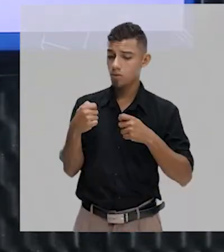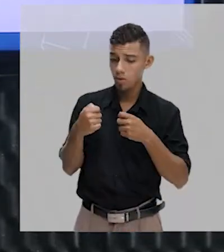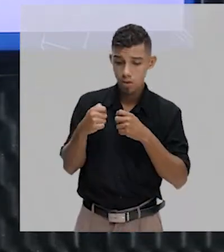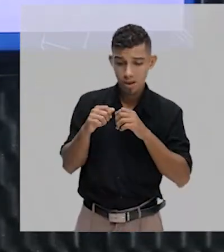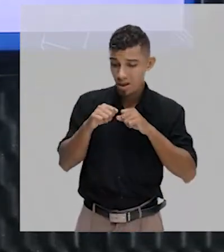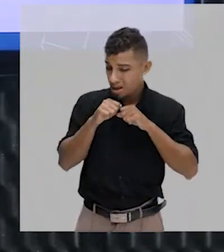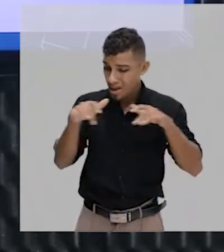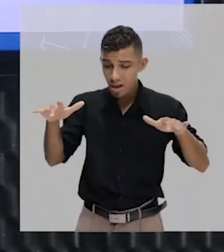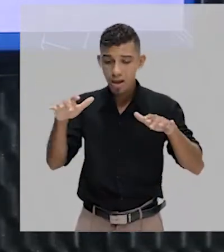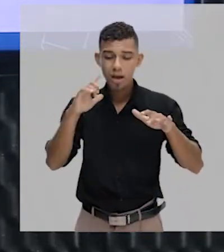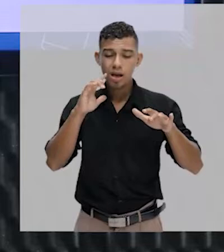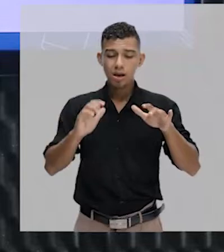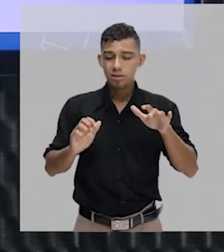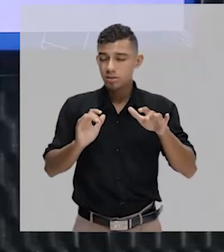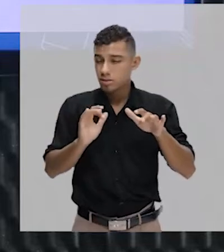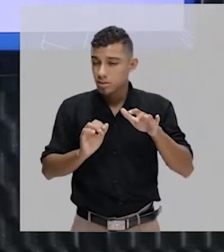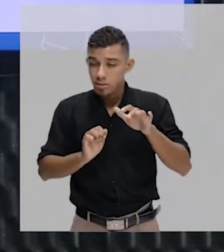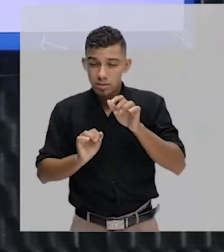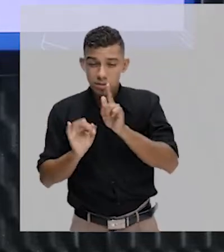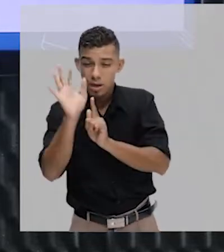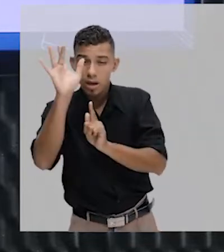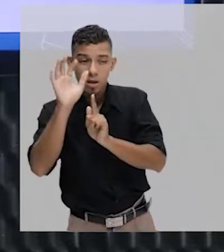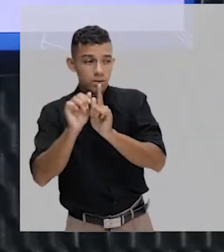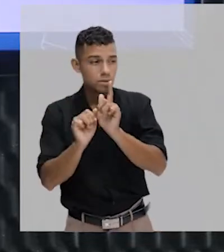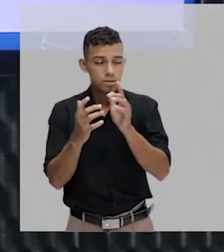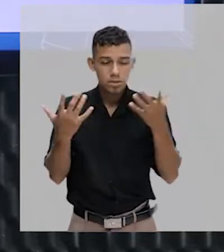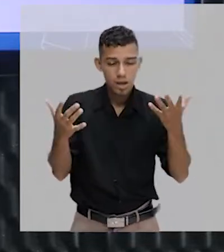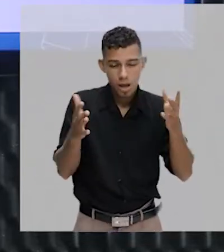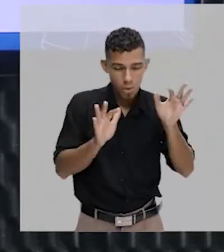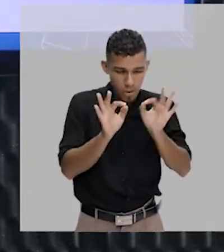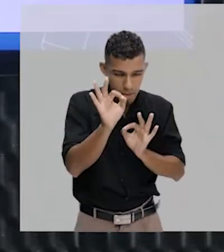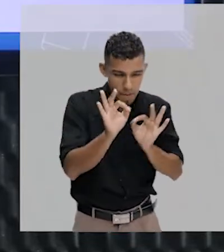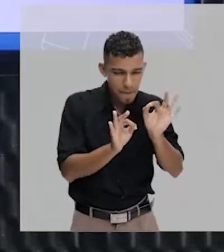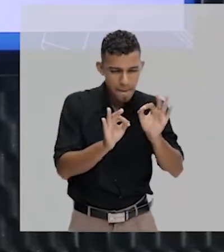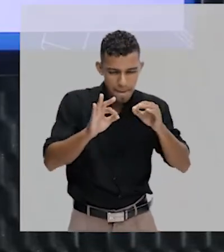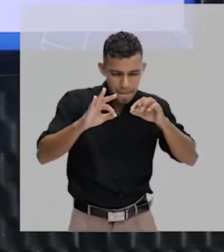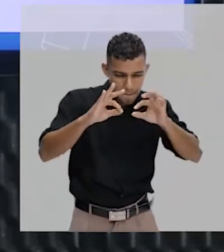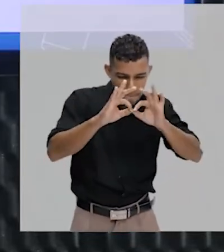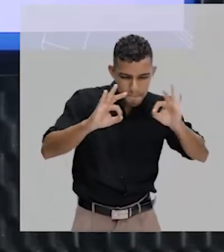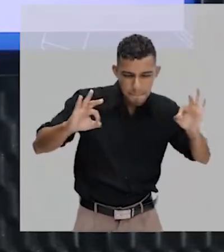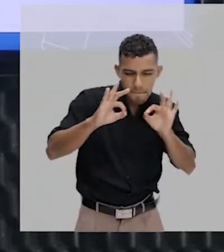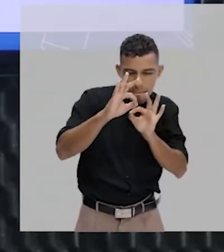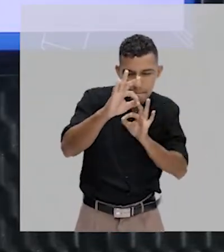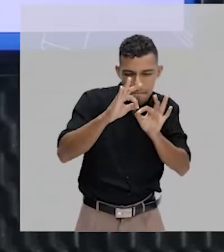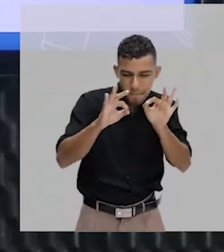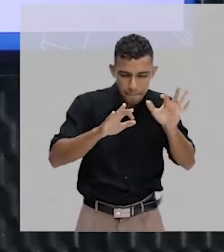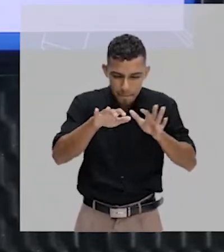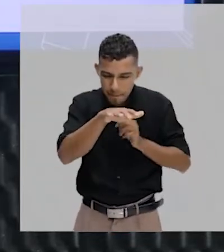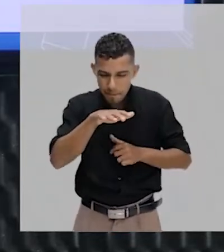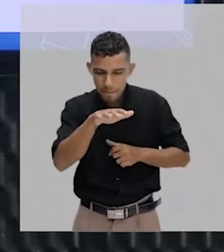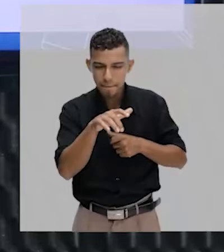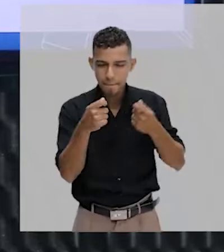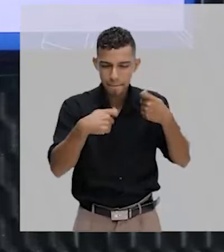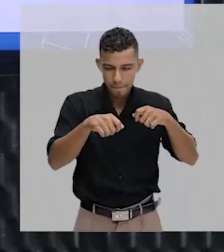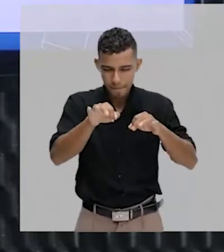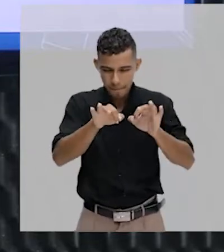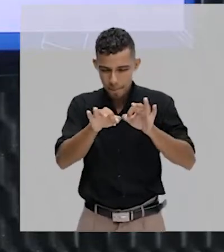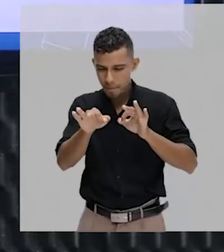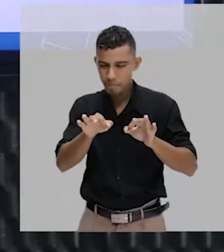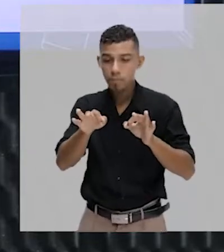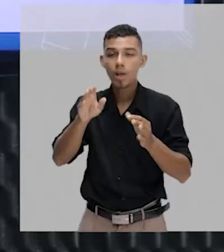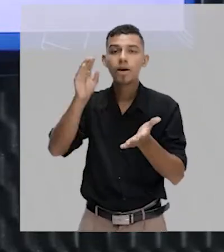Então, na hora da medição da massa, vai faltar substância. Então, vai haver um